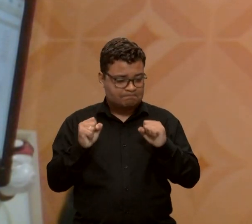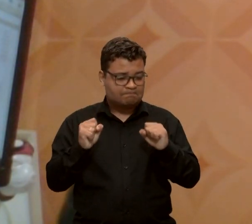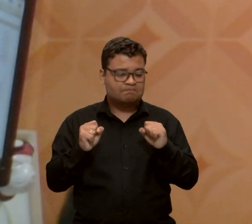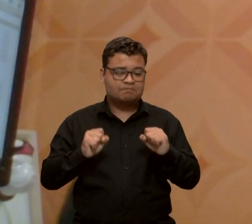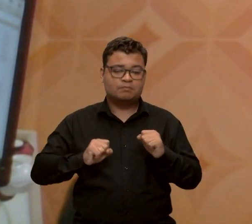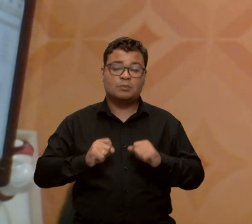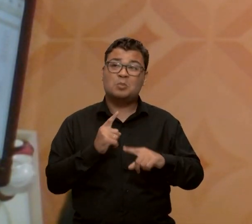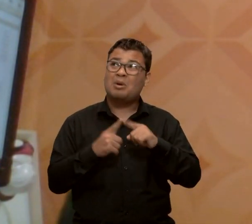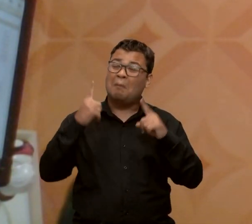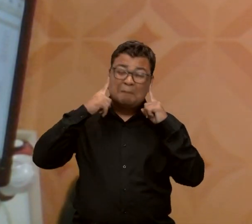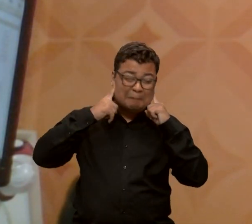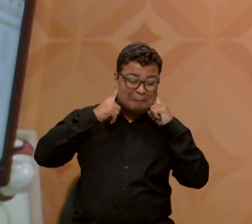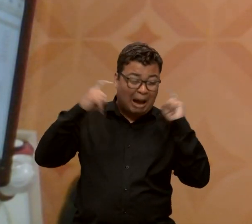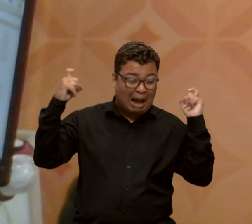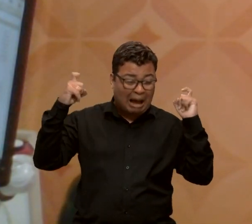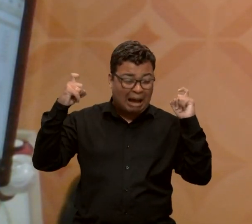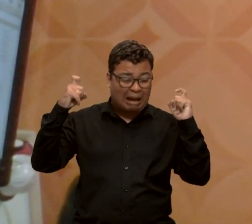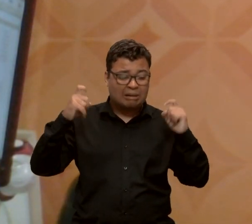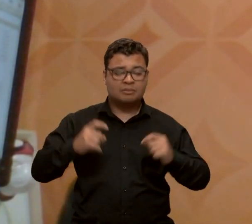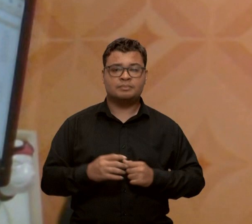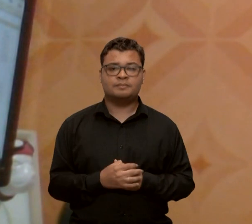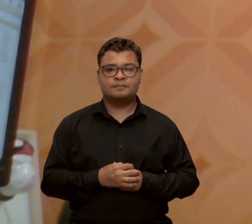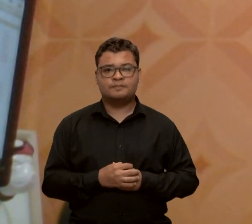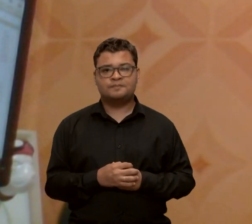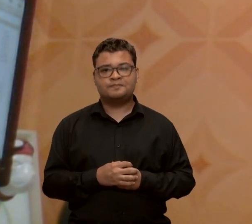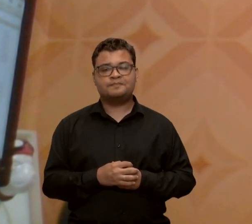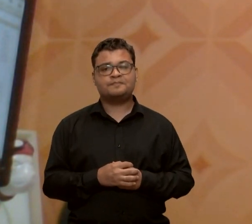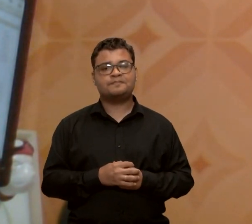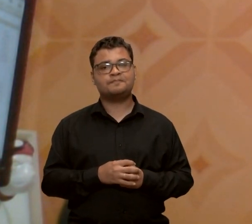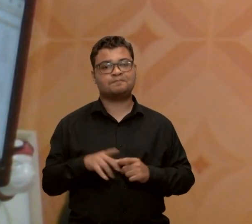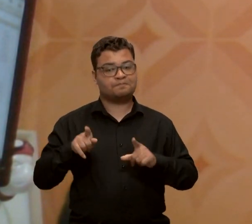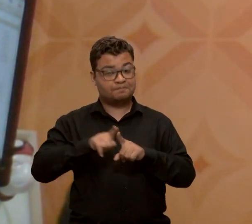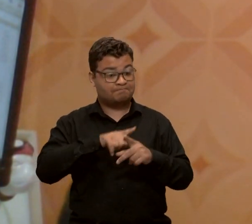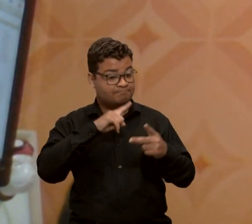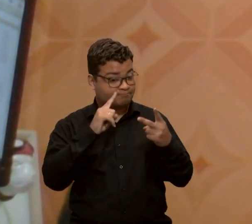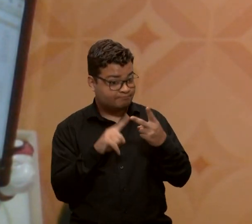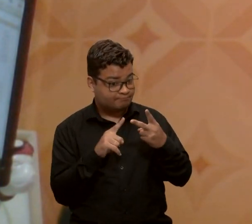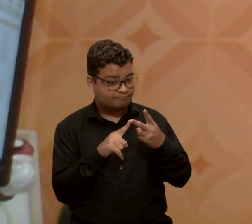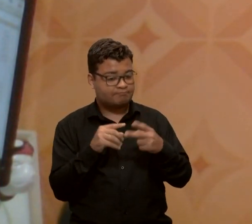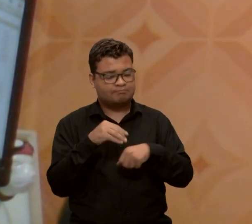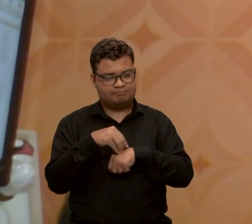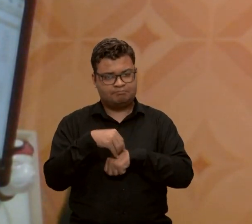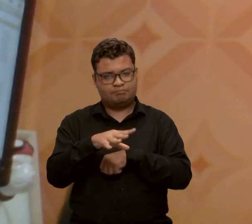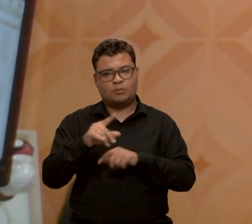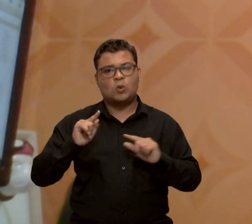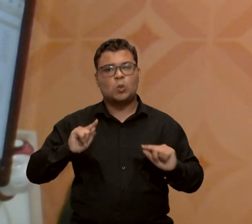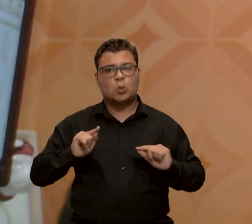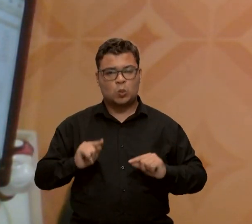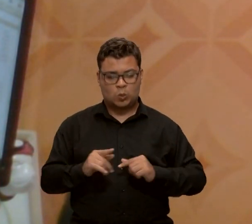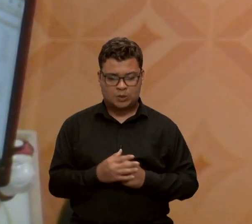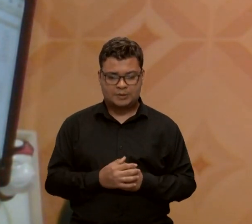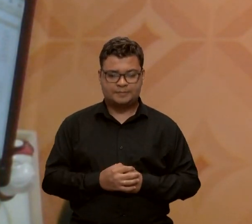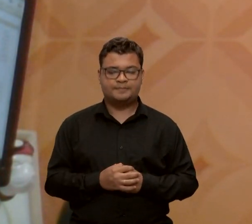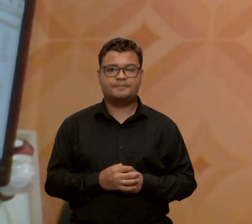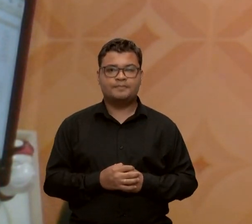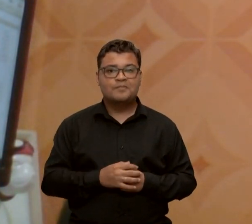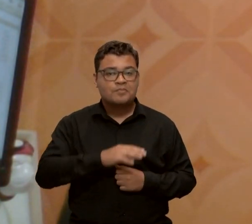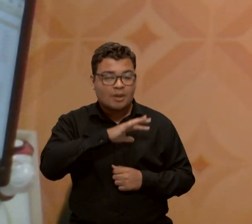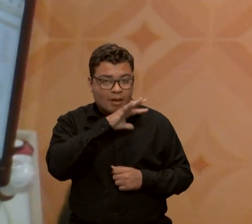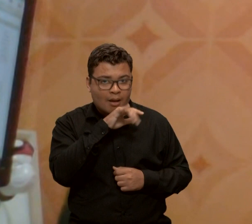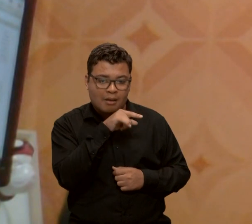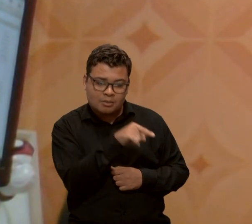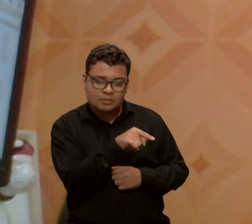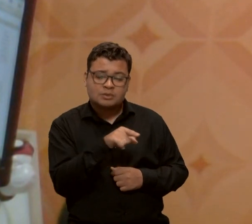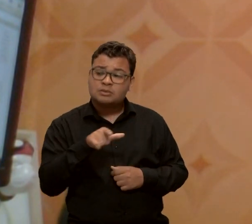estampido bem alto. Uma segunda coisa que a gente sempre recomenda é você distrair o animal